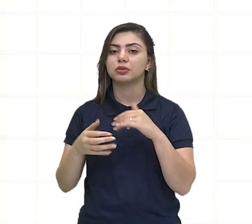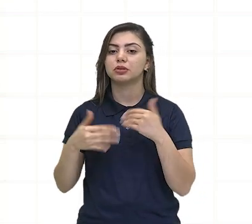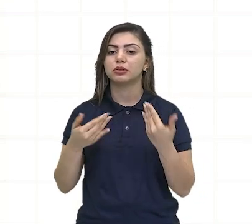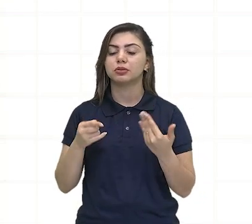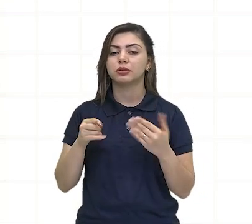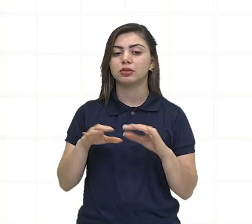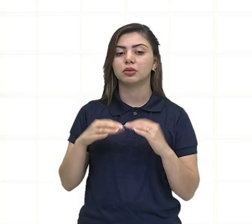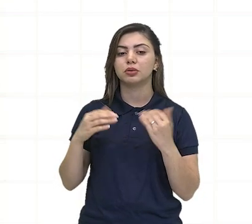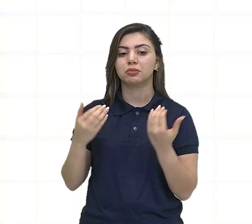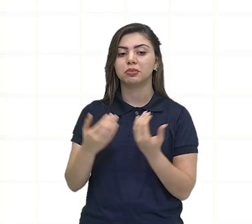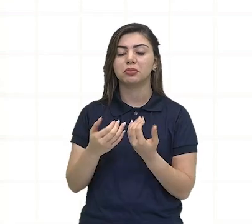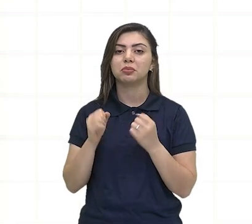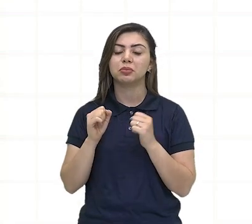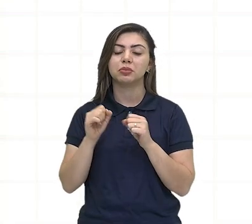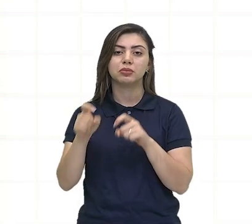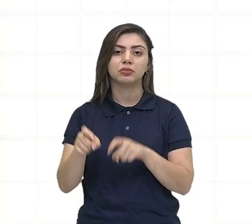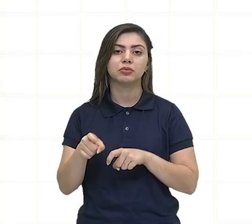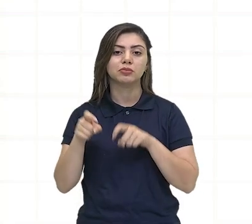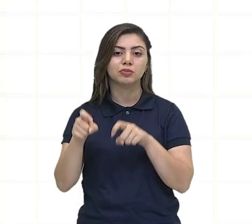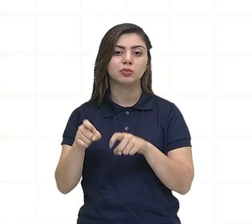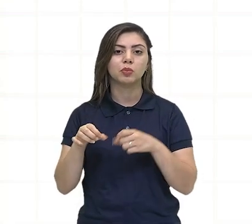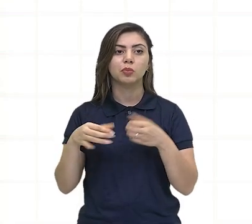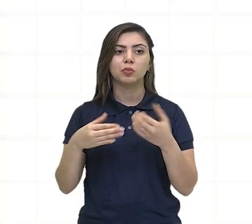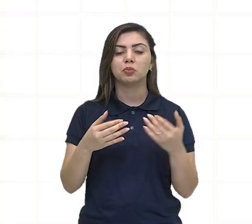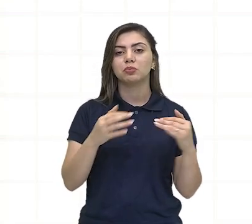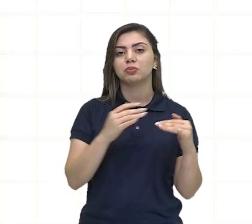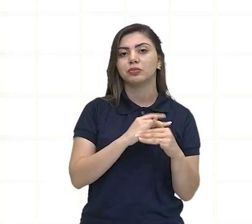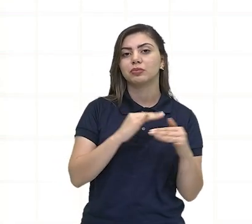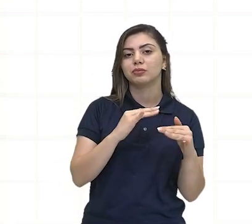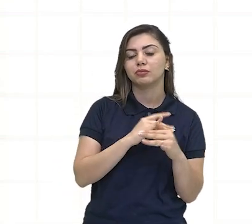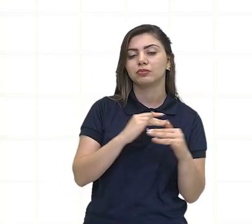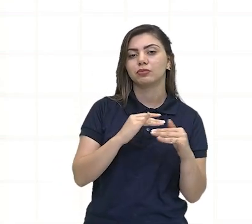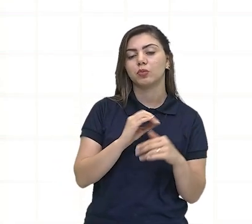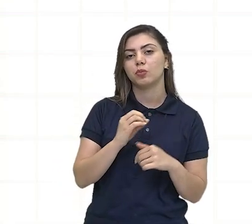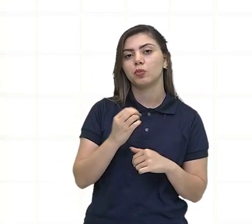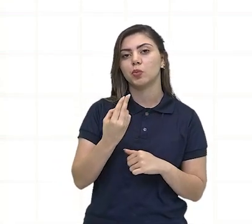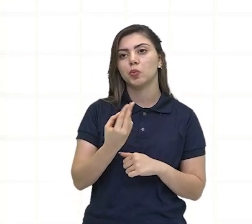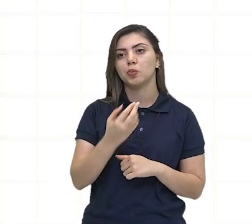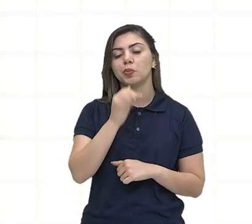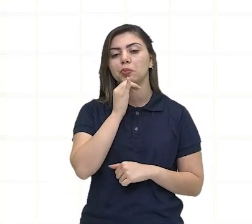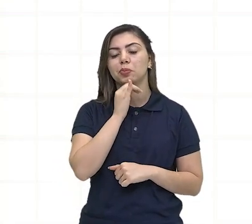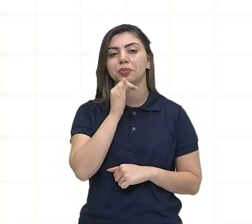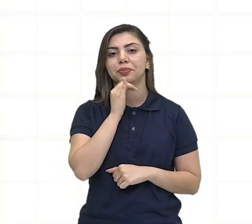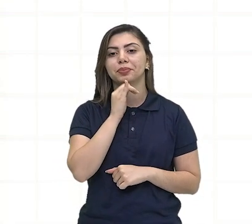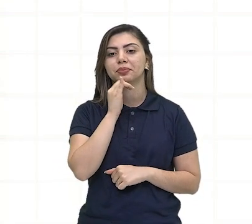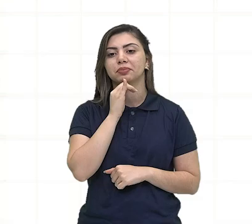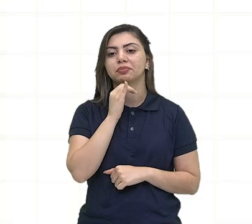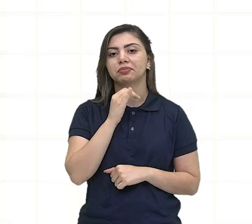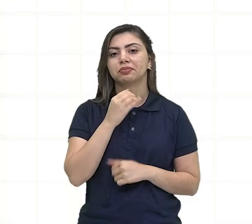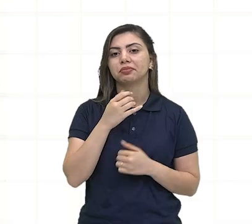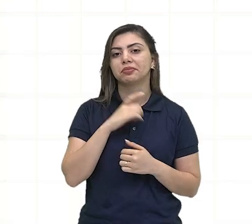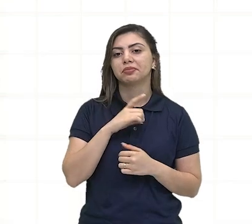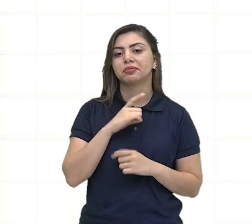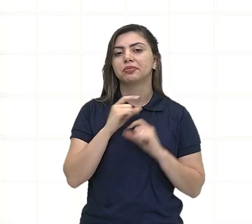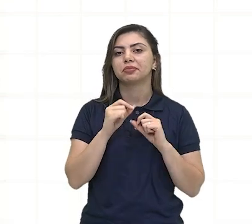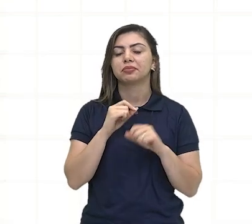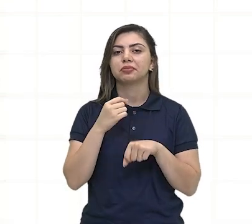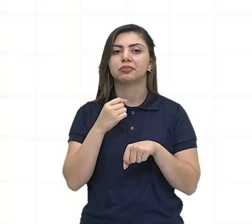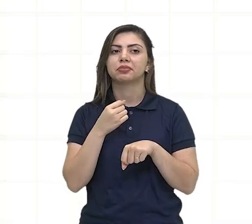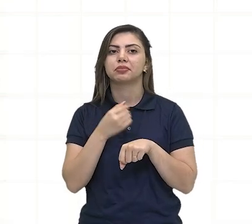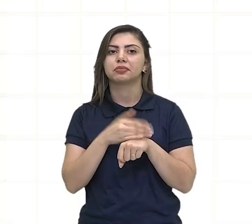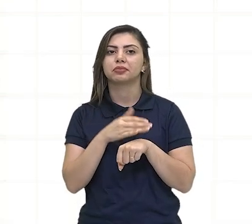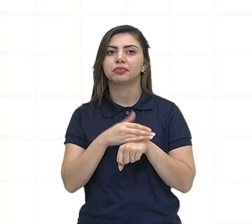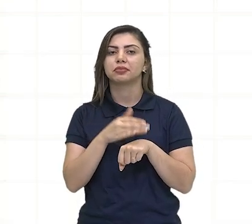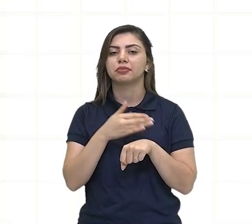pode ser rural ou urbana, né, ou ela pode ter ali tendo práticas